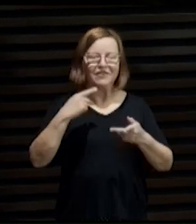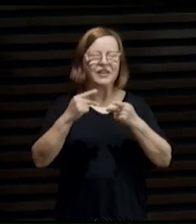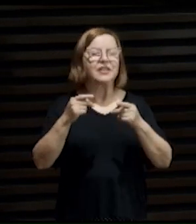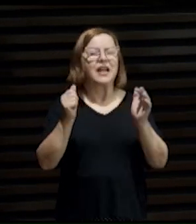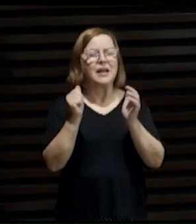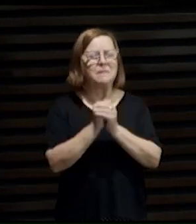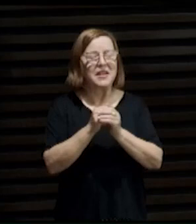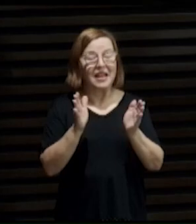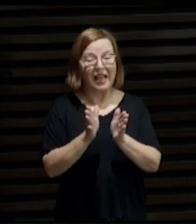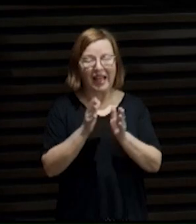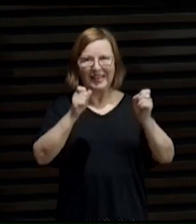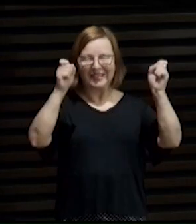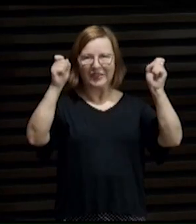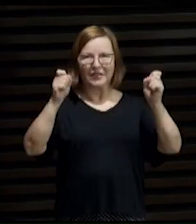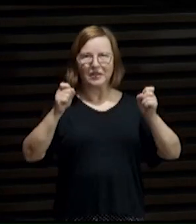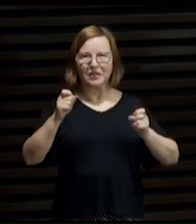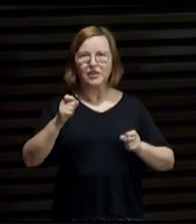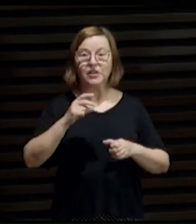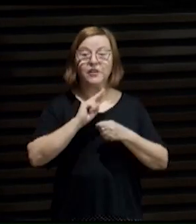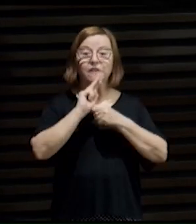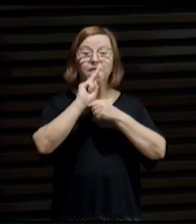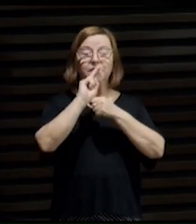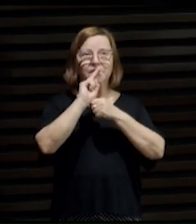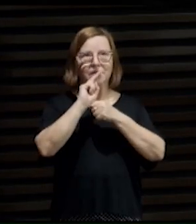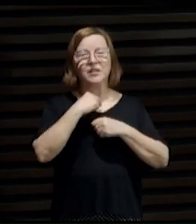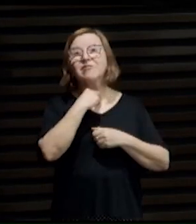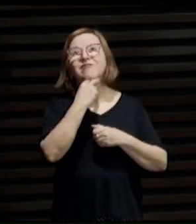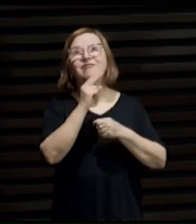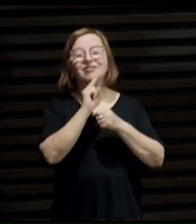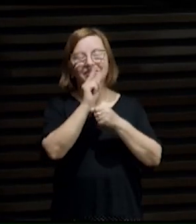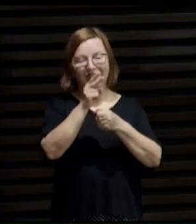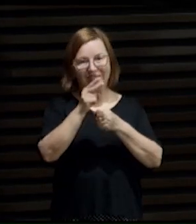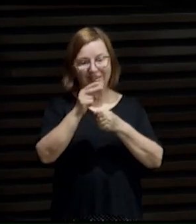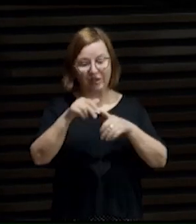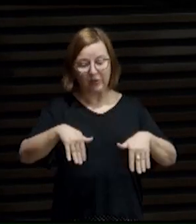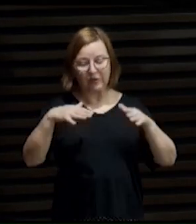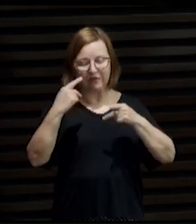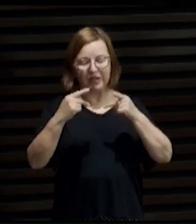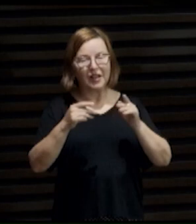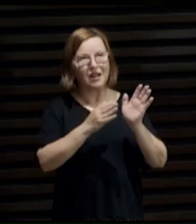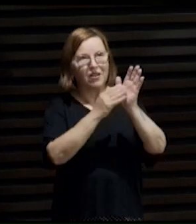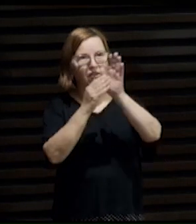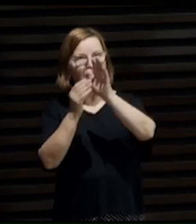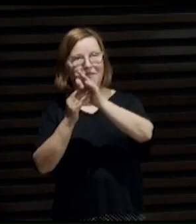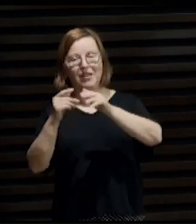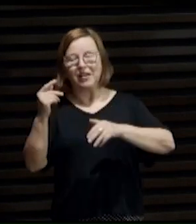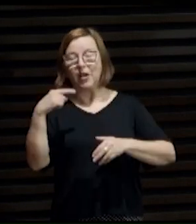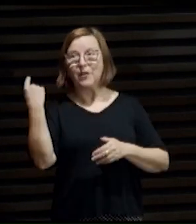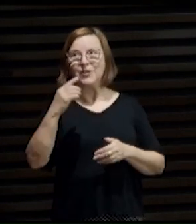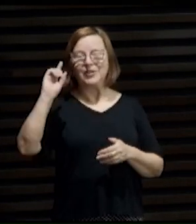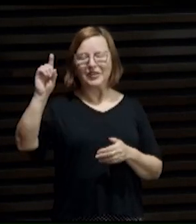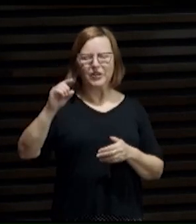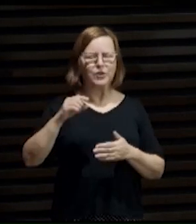Aleluia. E saiu uma voz do trono que dizia, Louvai o nosso Deus, vós todos os seus servos, e vós que temeis